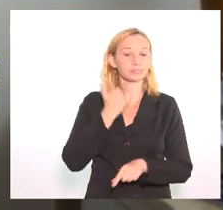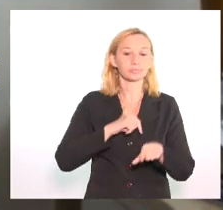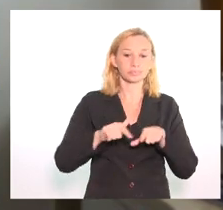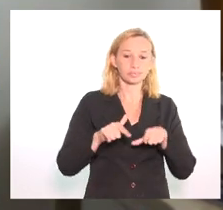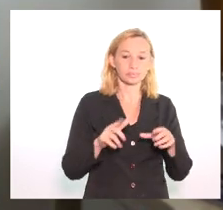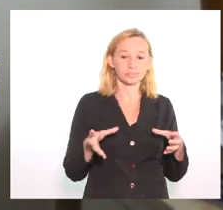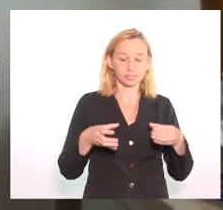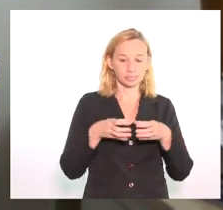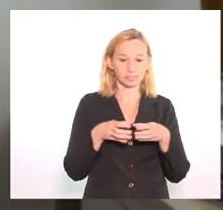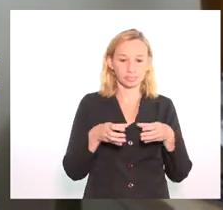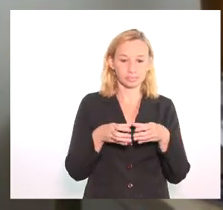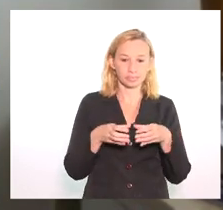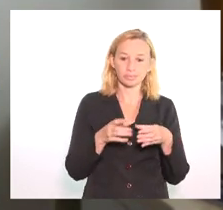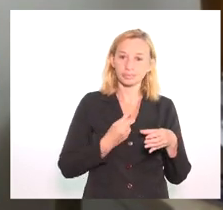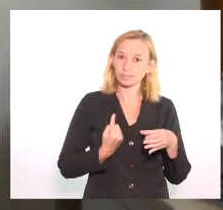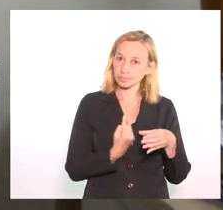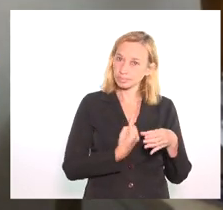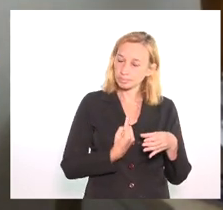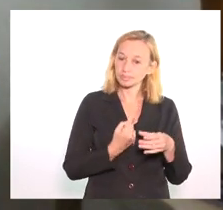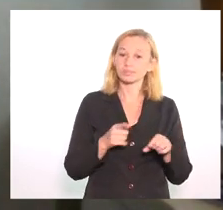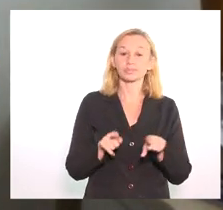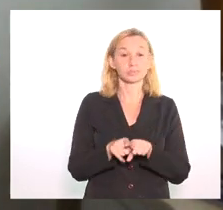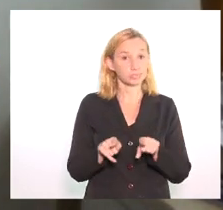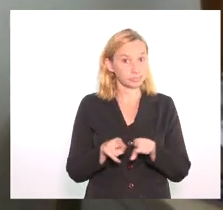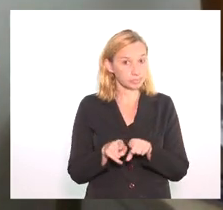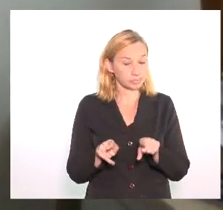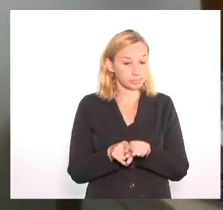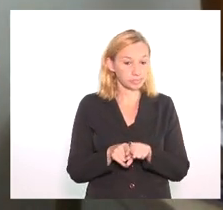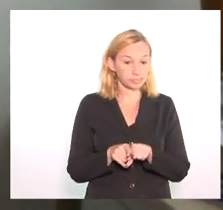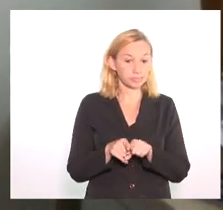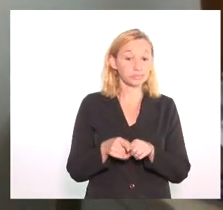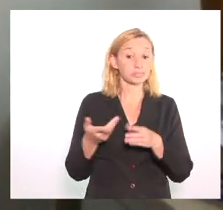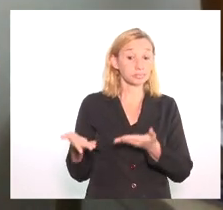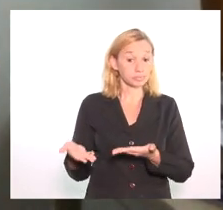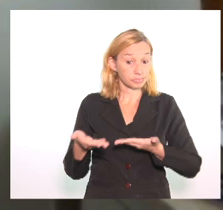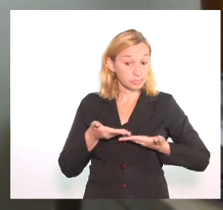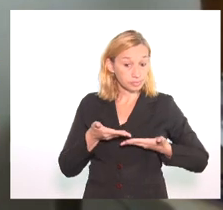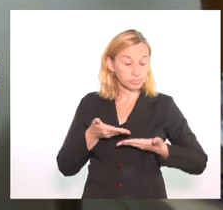junto conosco, e a gente também convide